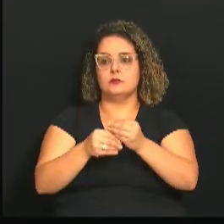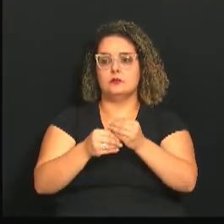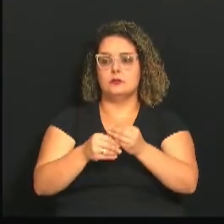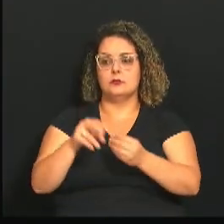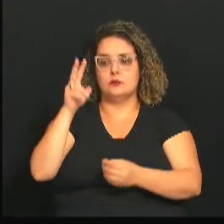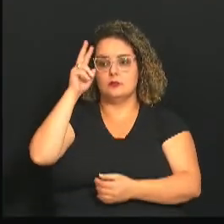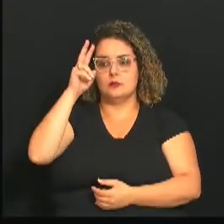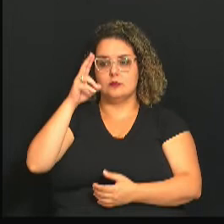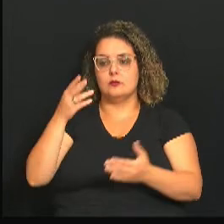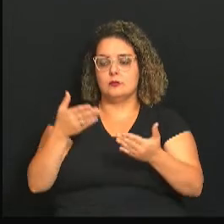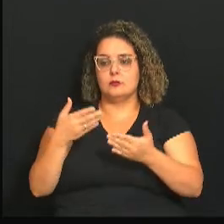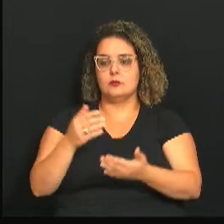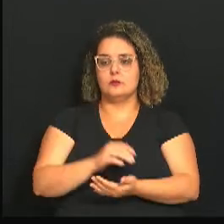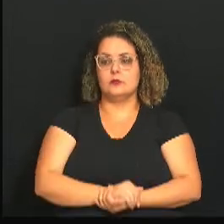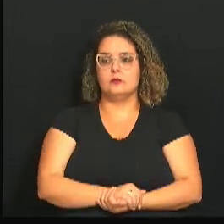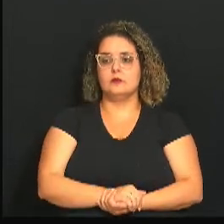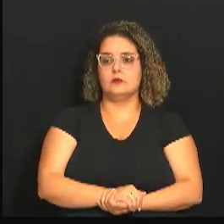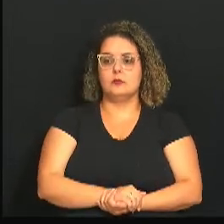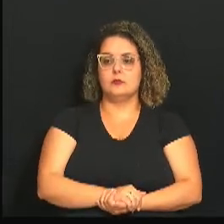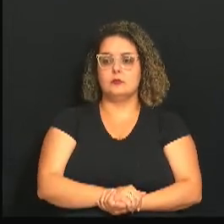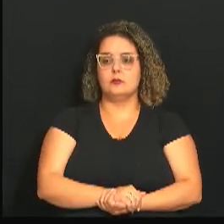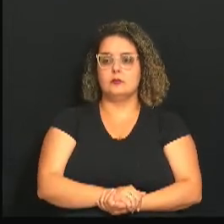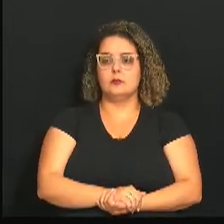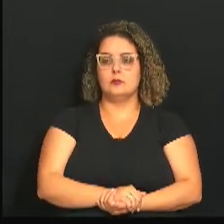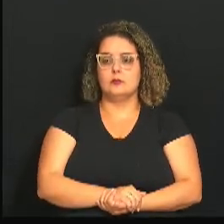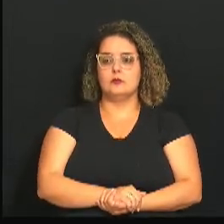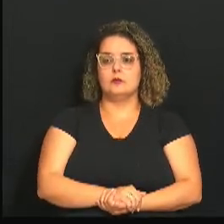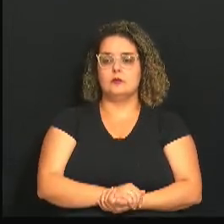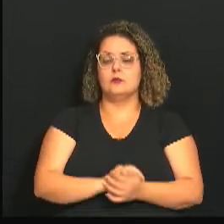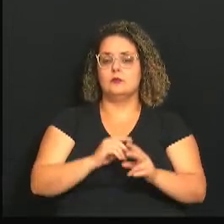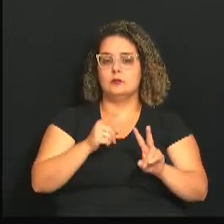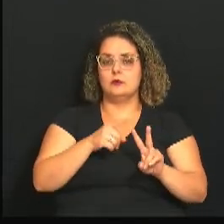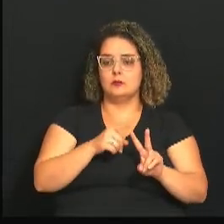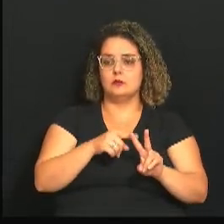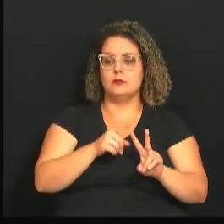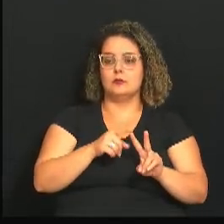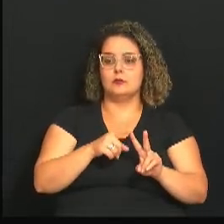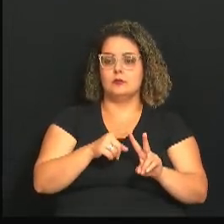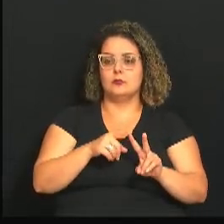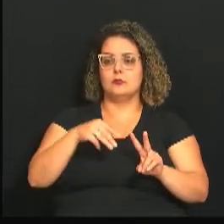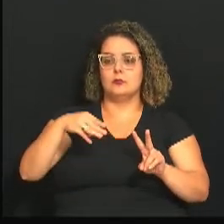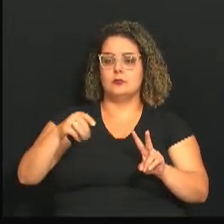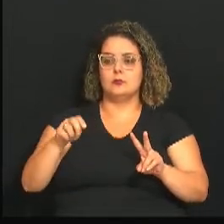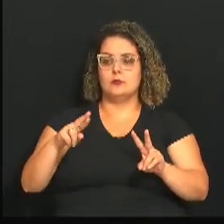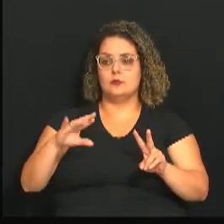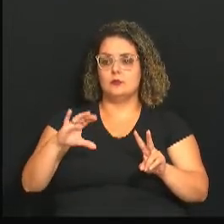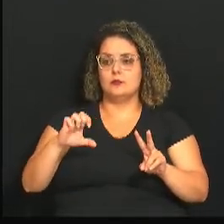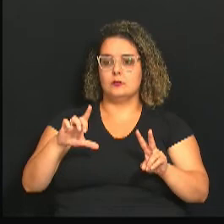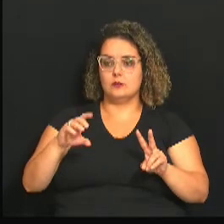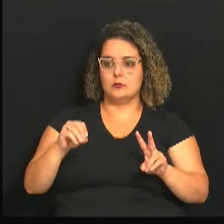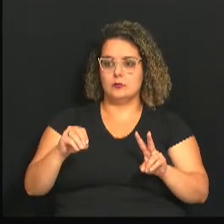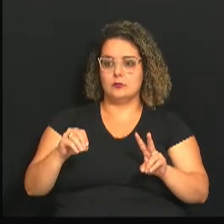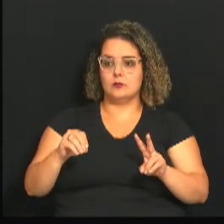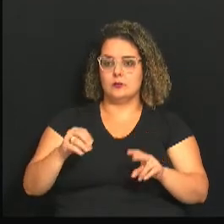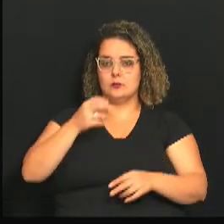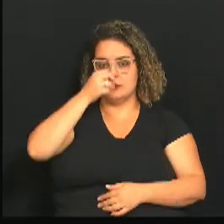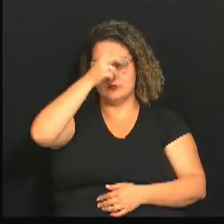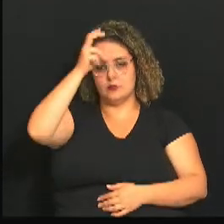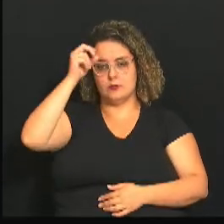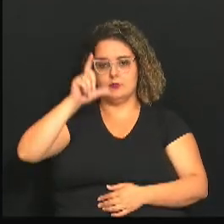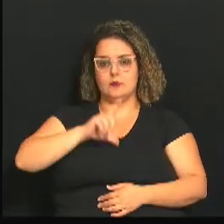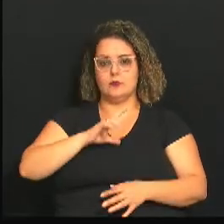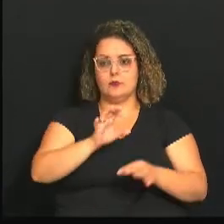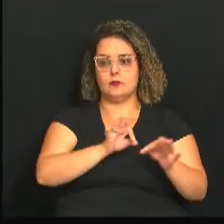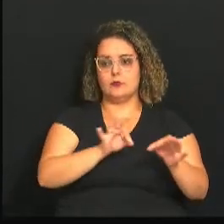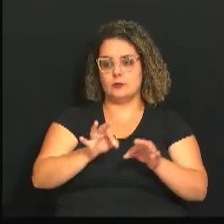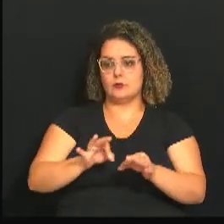agora de duas questões. Uma é se, para o Marcelo, se a prefeitura tem projeto para esses pontos que já